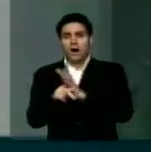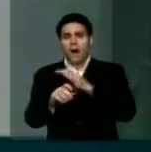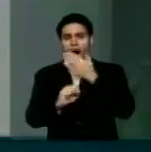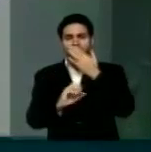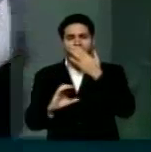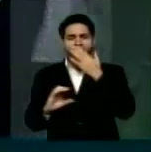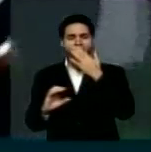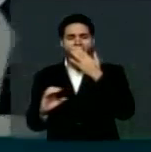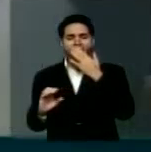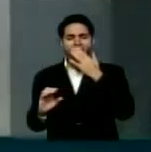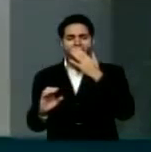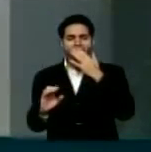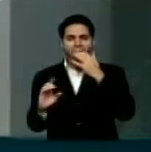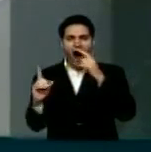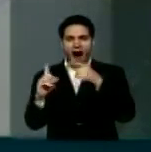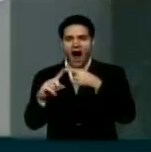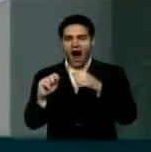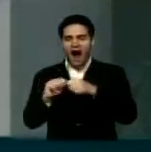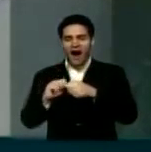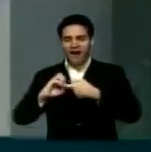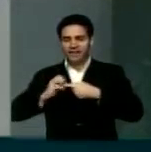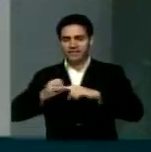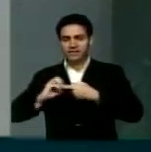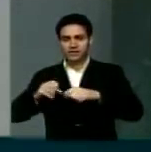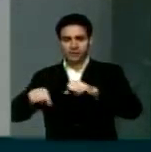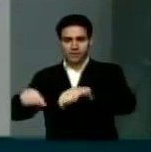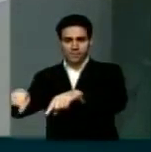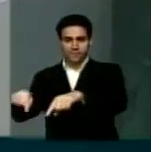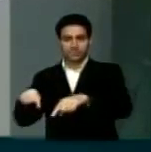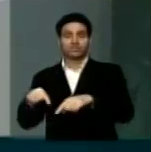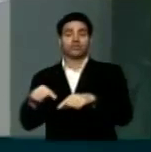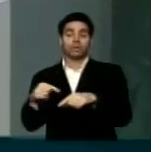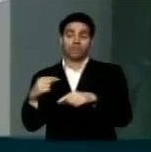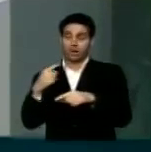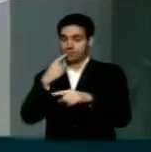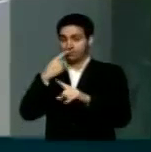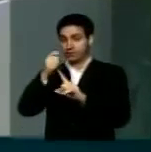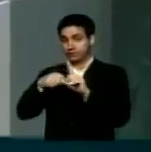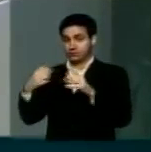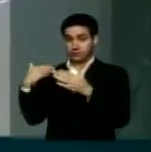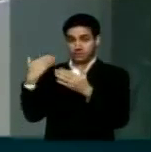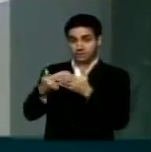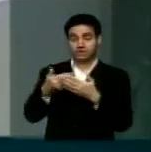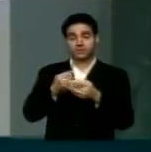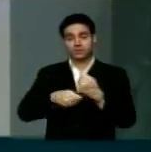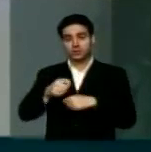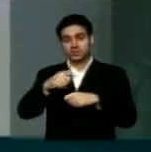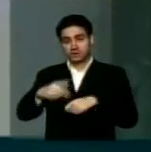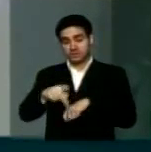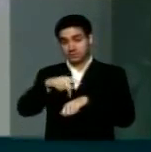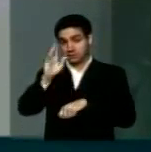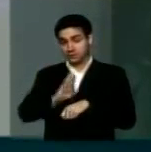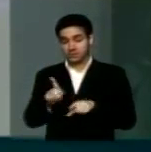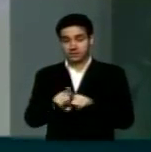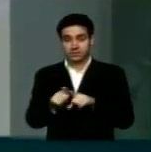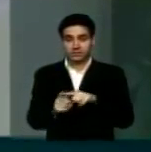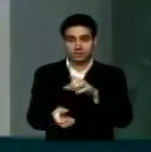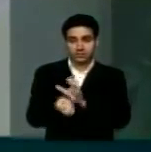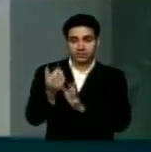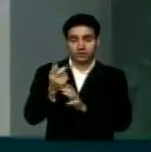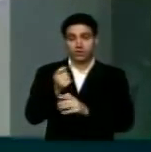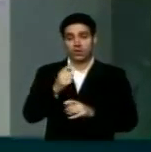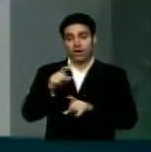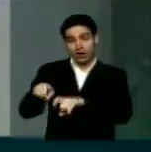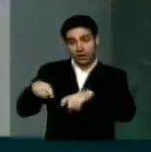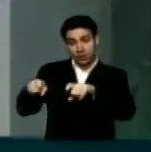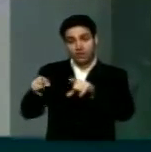catarinense na cultura do feijão. Ao longo dos últimos meses, a economia regional, a cadeia produtiva